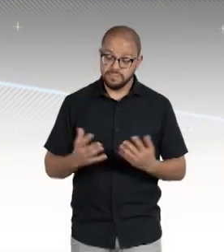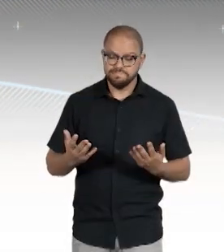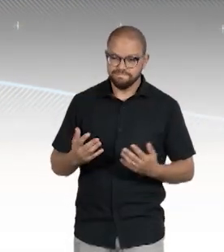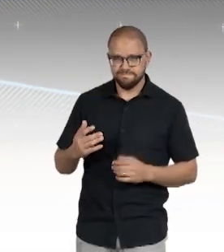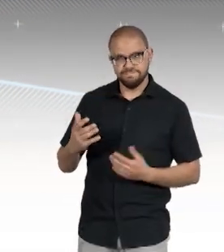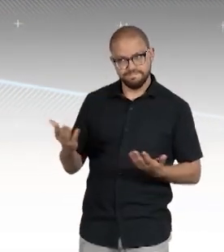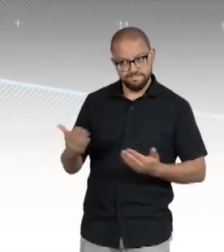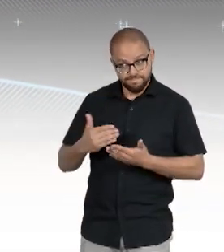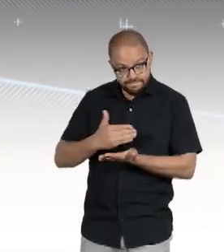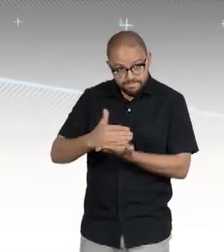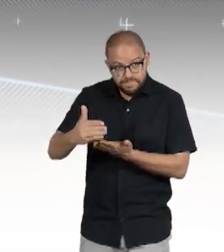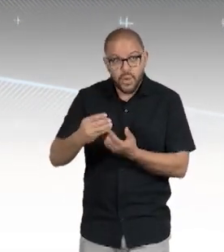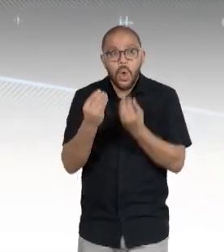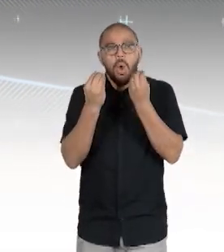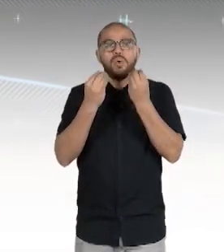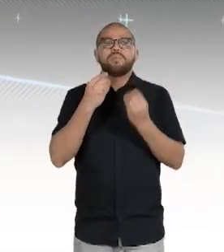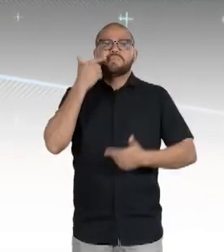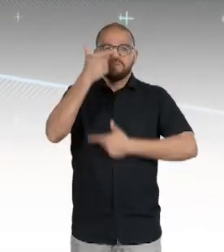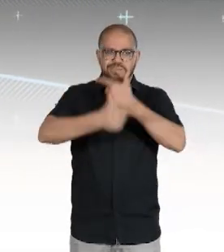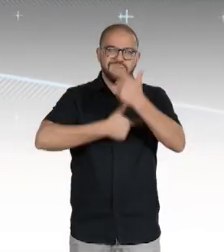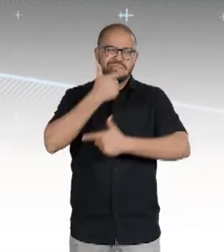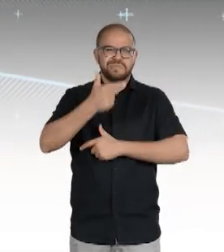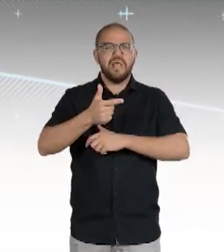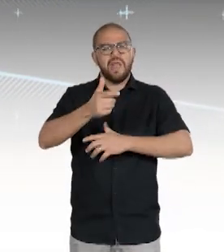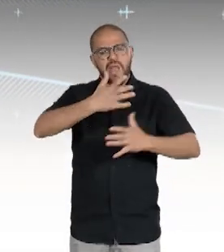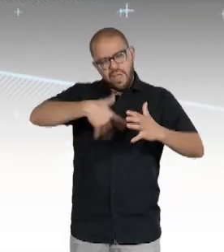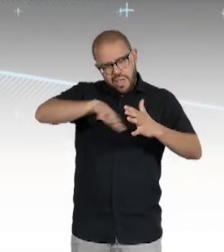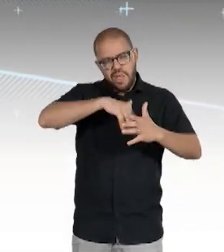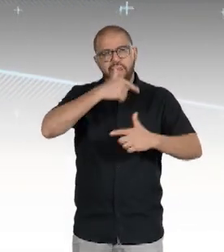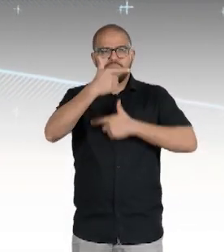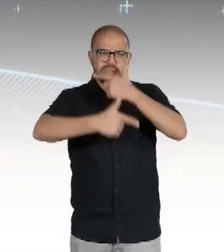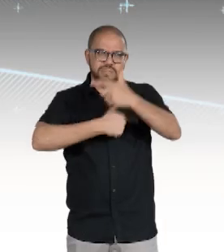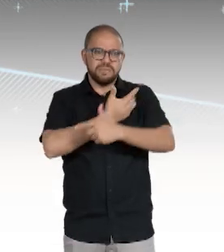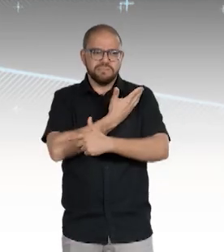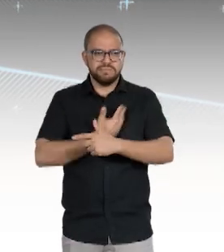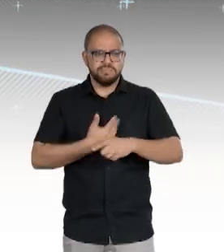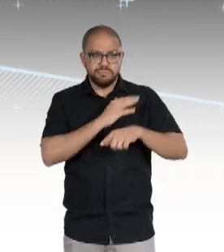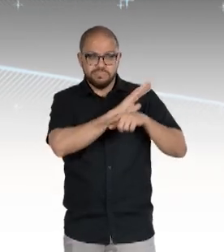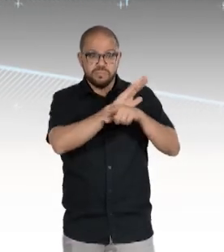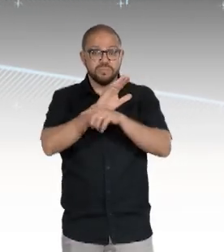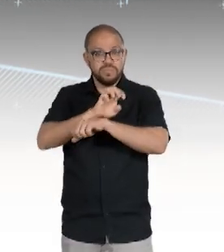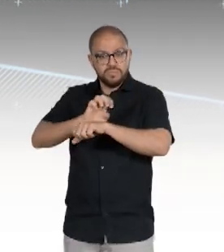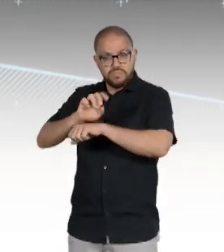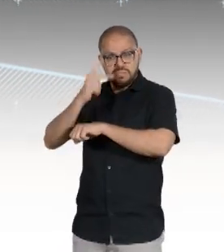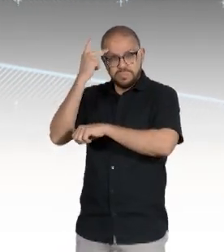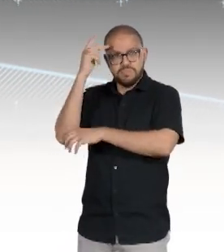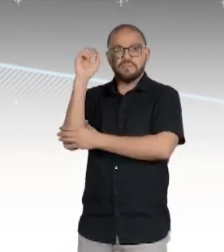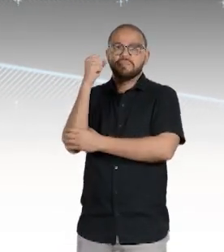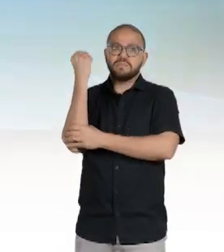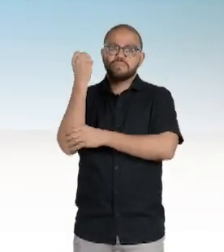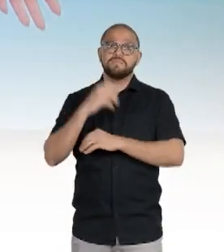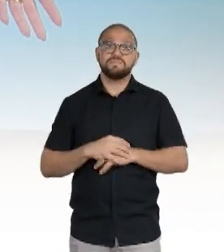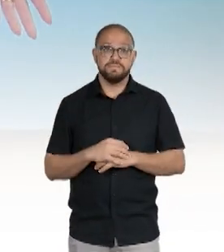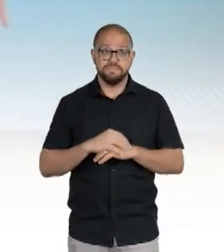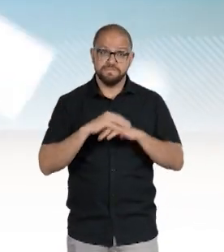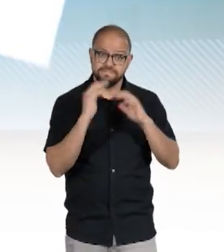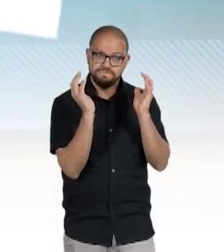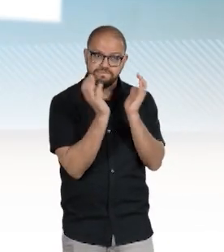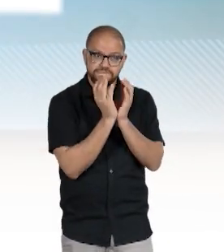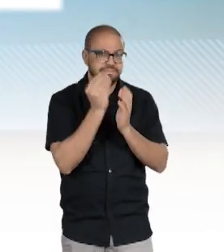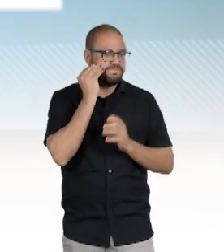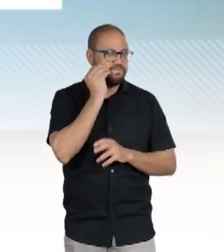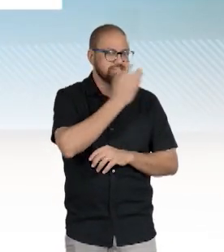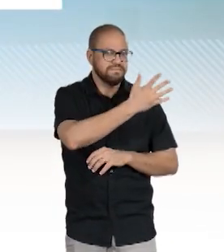Agora sim, vamos ver como foram os trabalhos em diversas áreas de interesse público nos estados de São Paulo e Sergipe. Nossas equipes